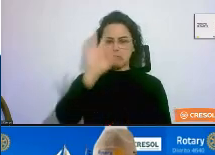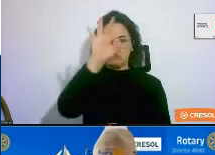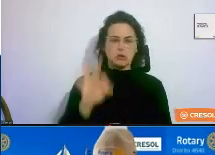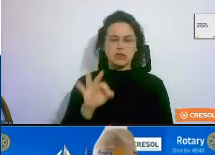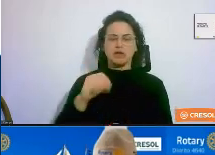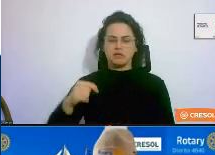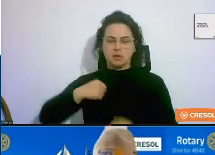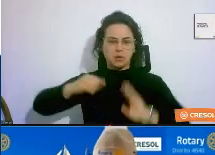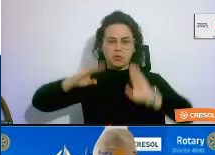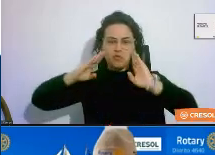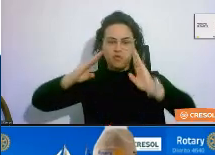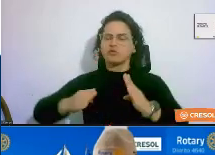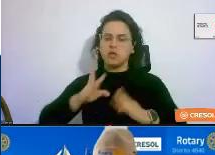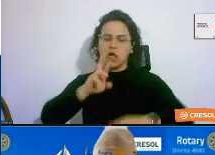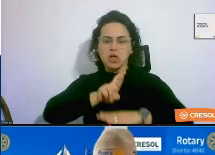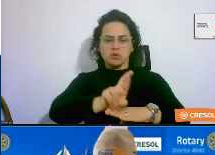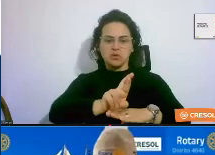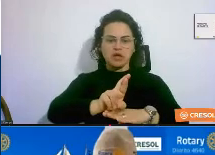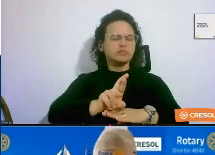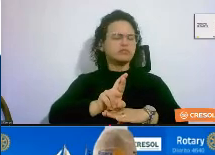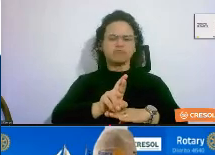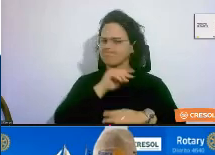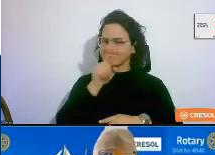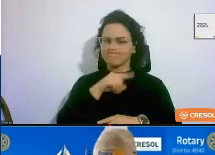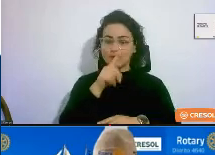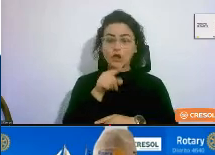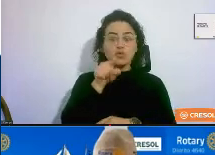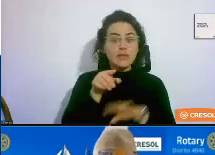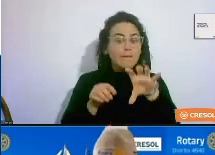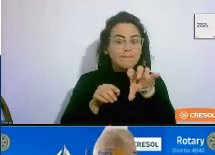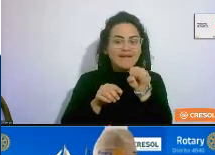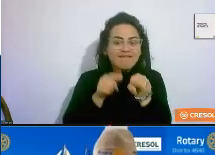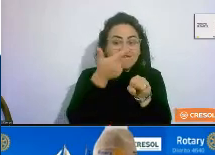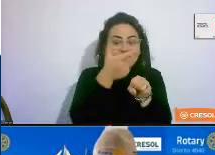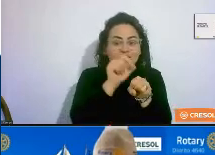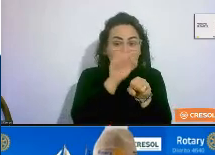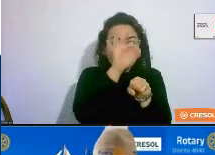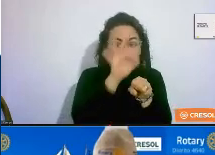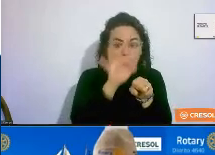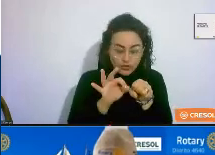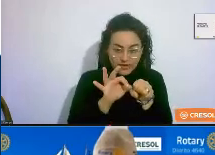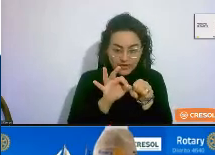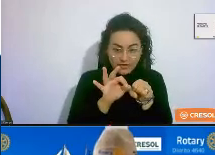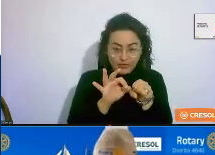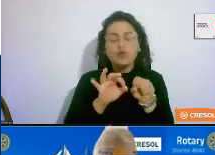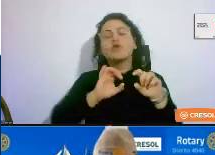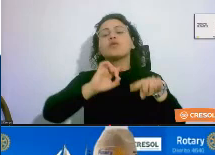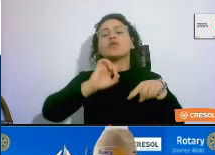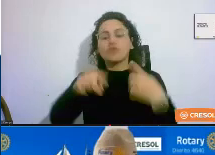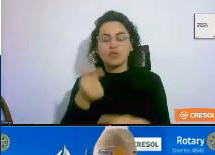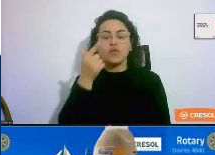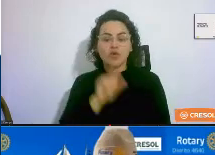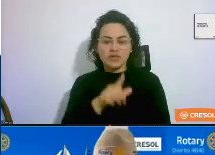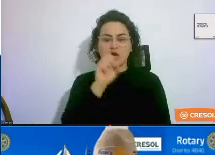o resultado. No caso do Pareto, ele disse que você pega 20% do seu grupo, você vai conseguir